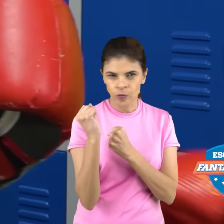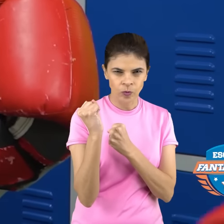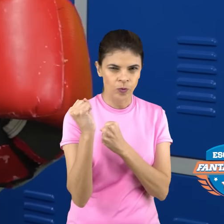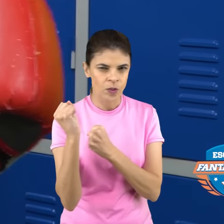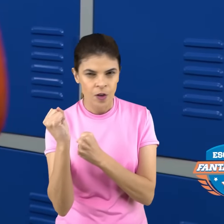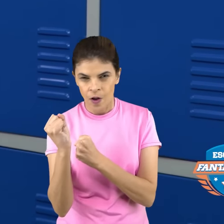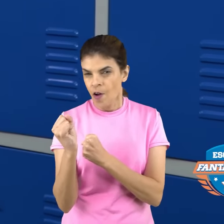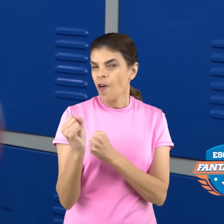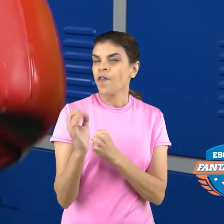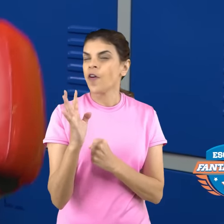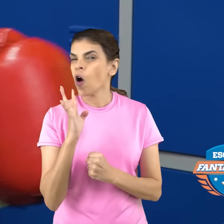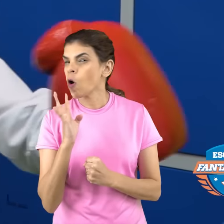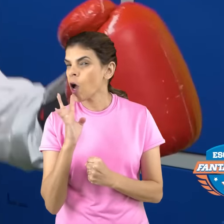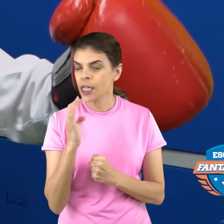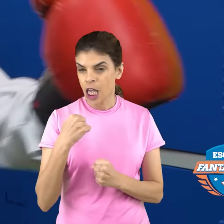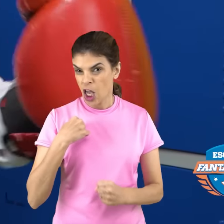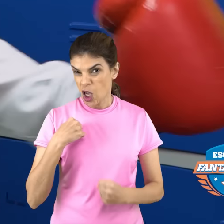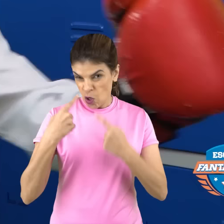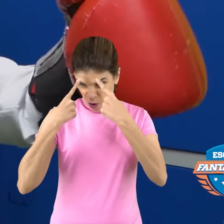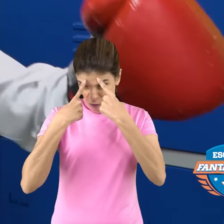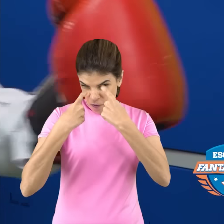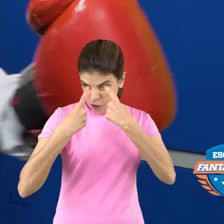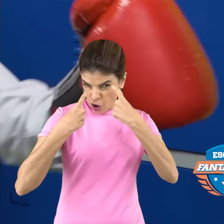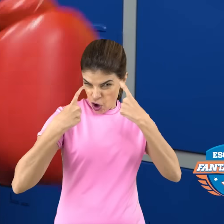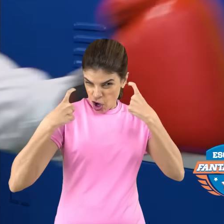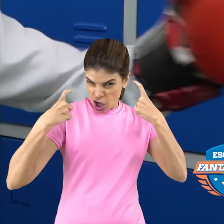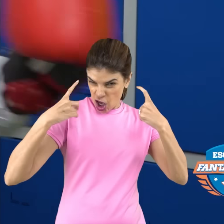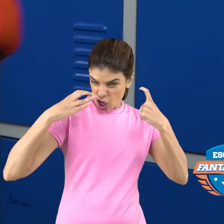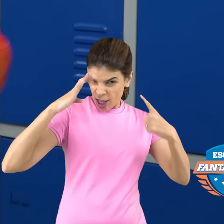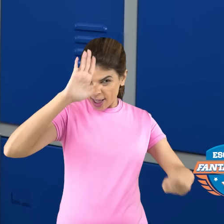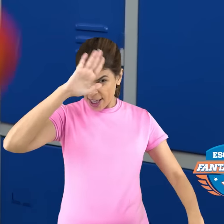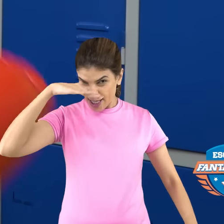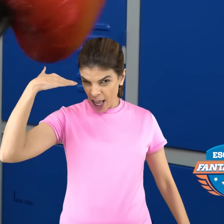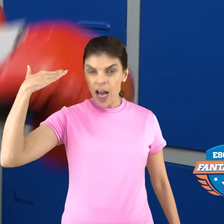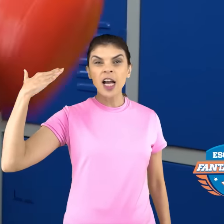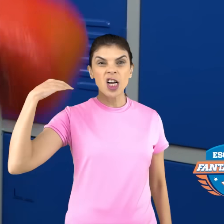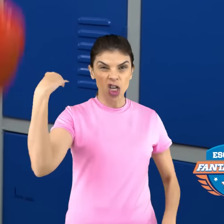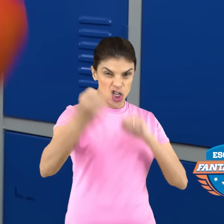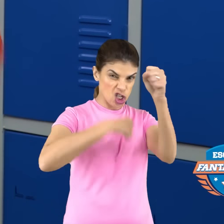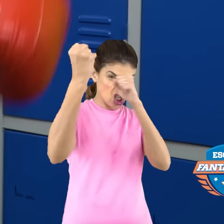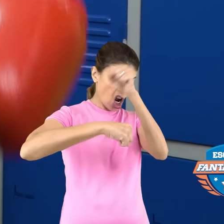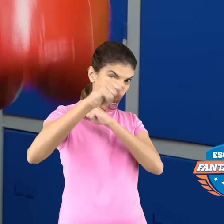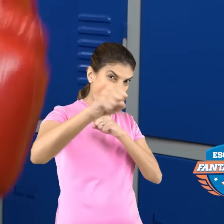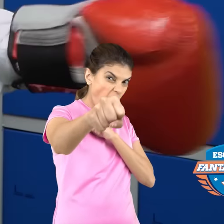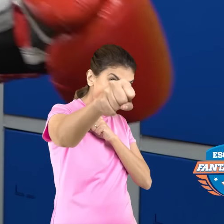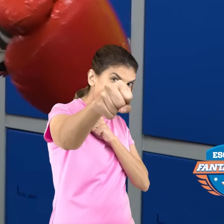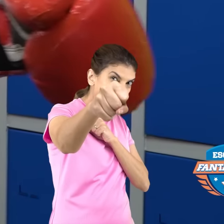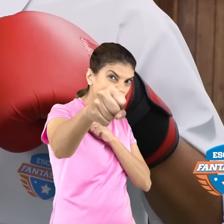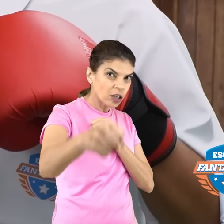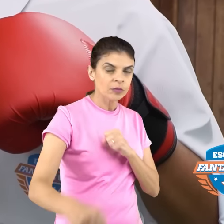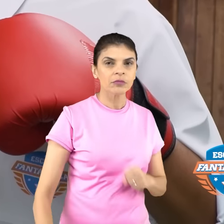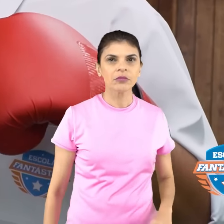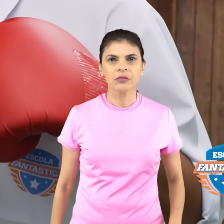você vai conhecer o meu golpe, Fúria do Dragão!